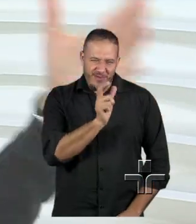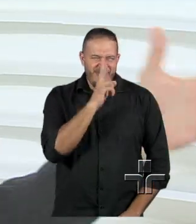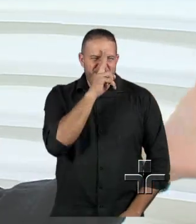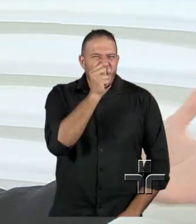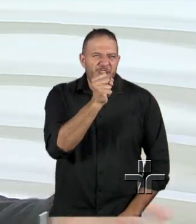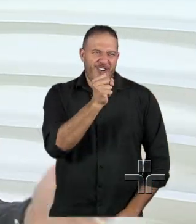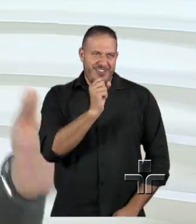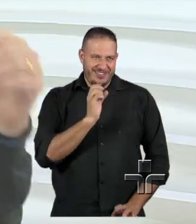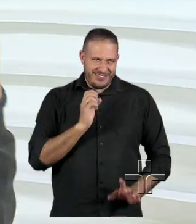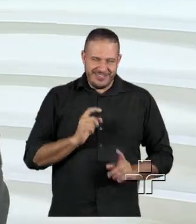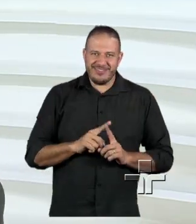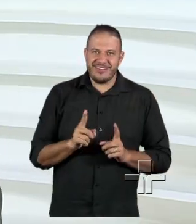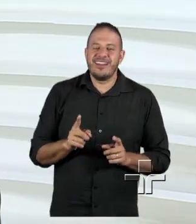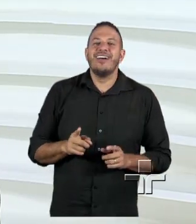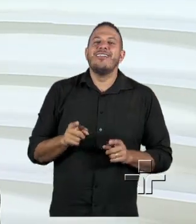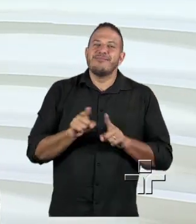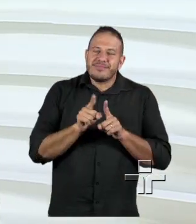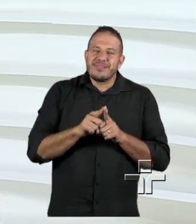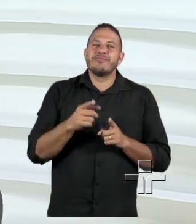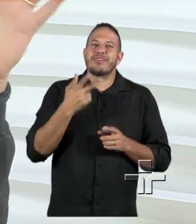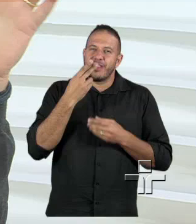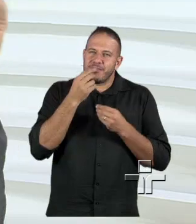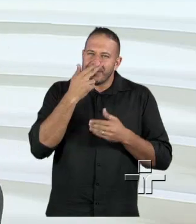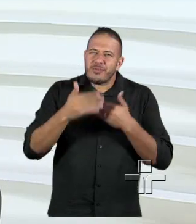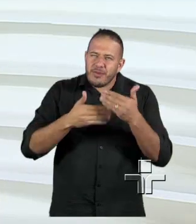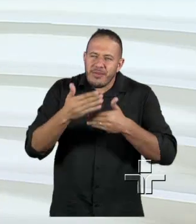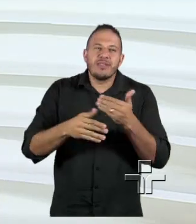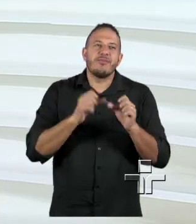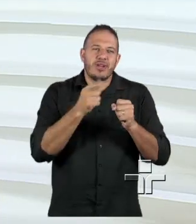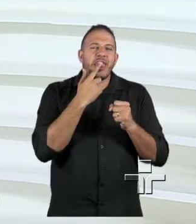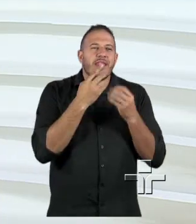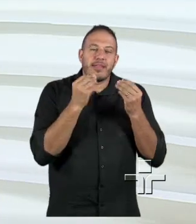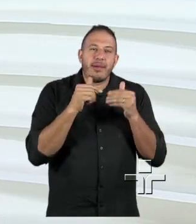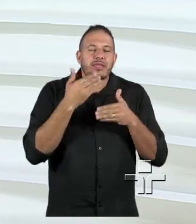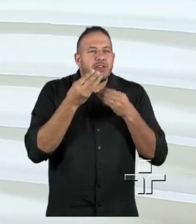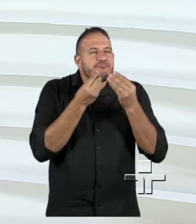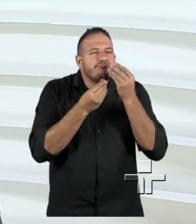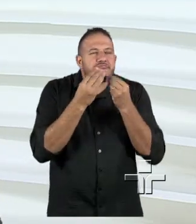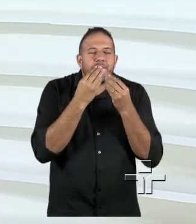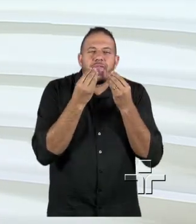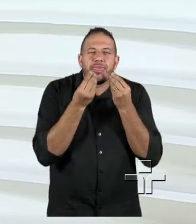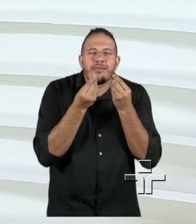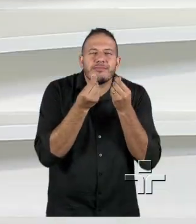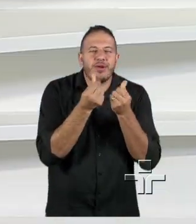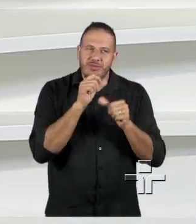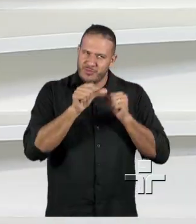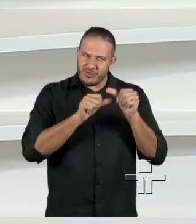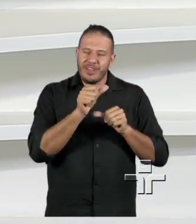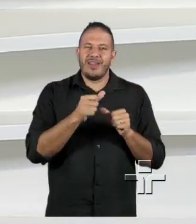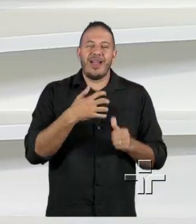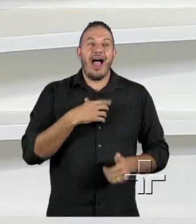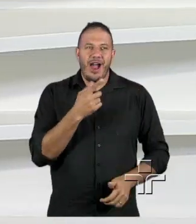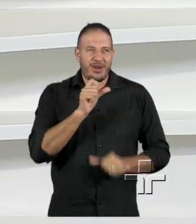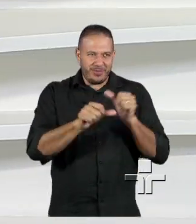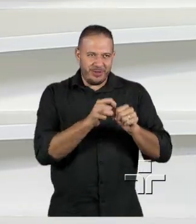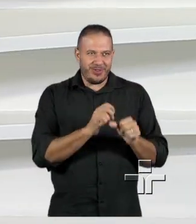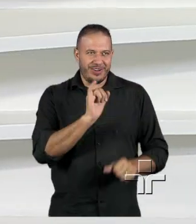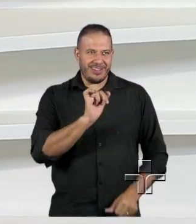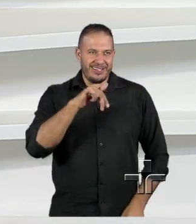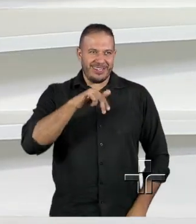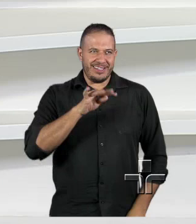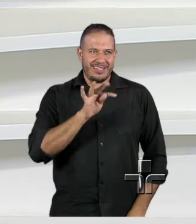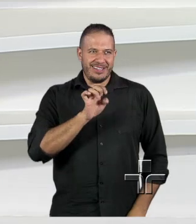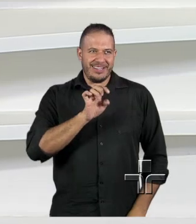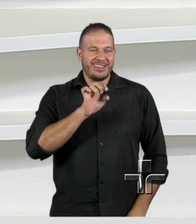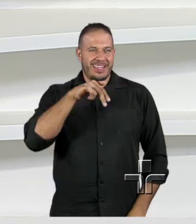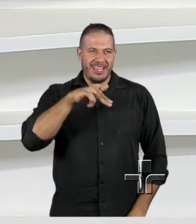próprias, que você cuida ali do processo, ele pode ficar muito saboroso, muito saboroso. Intenso agora, eu Intenso, exatamente. Quero falar